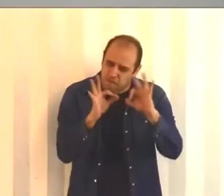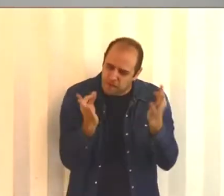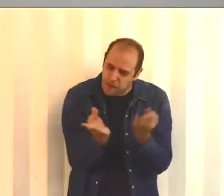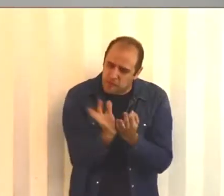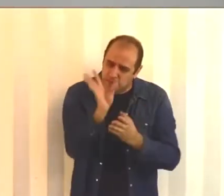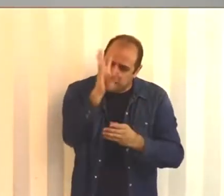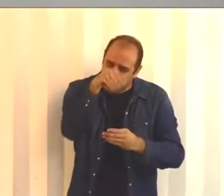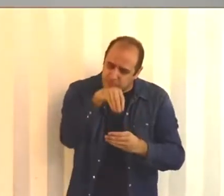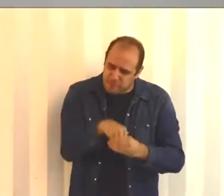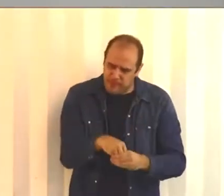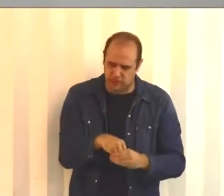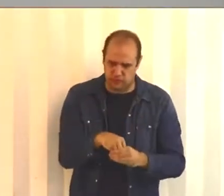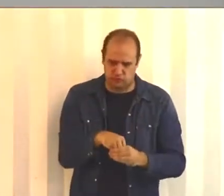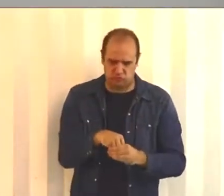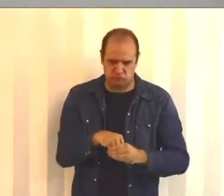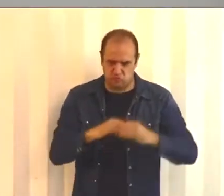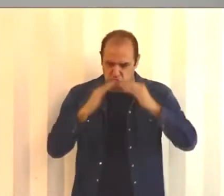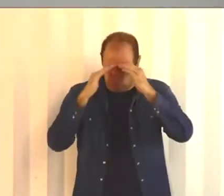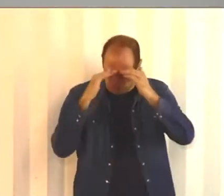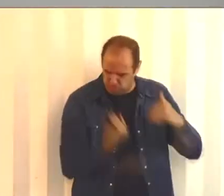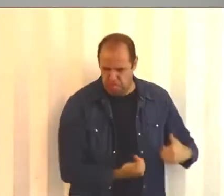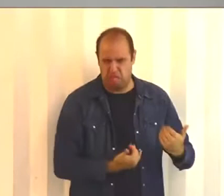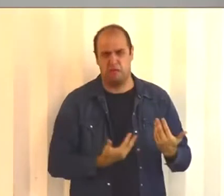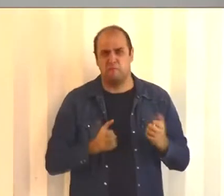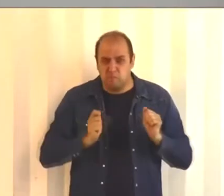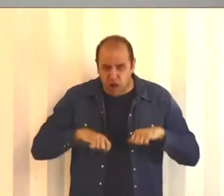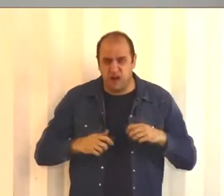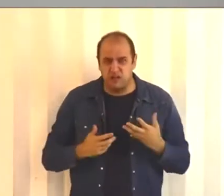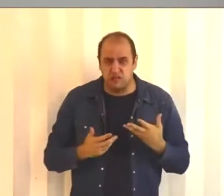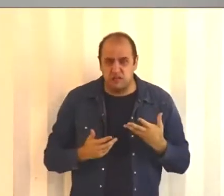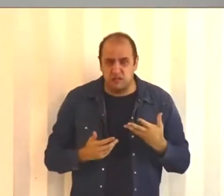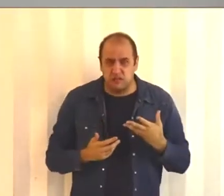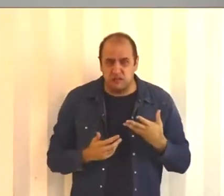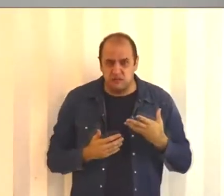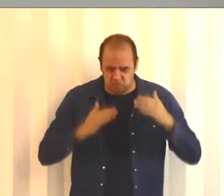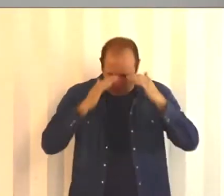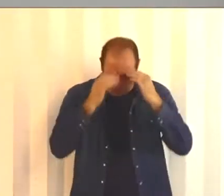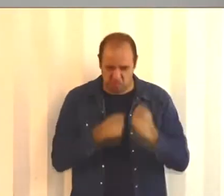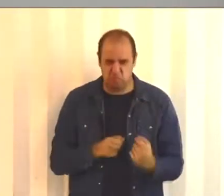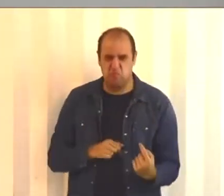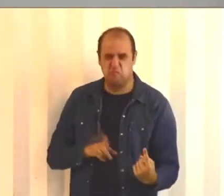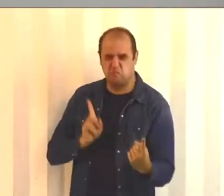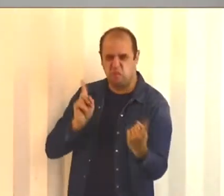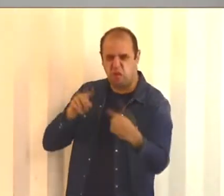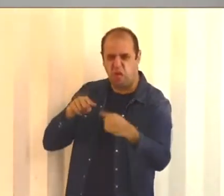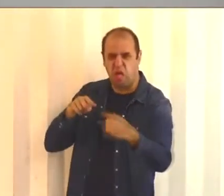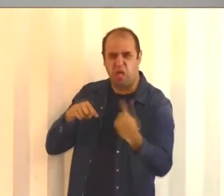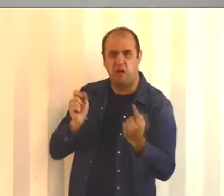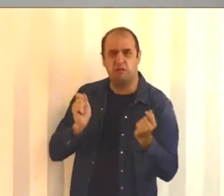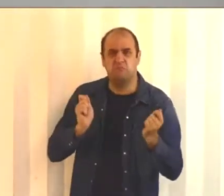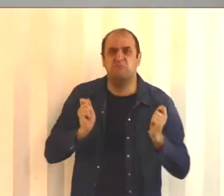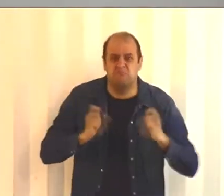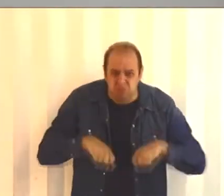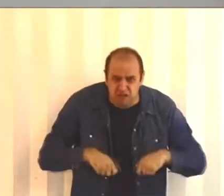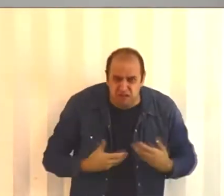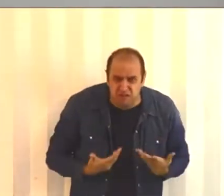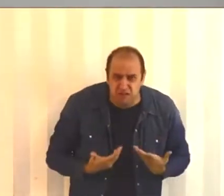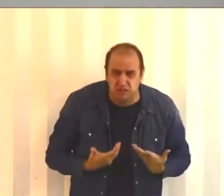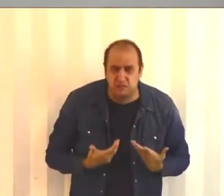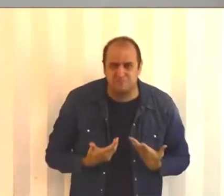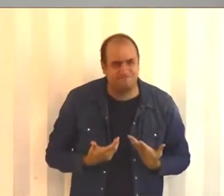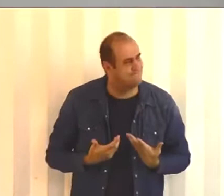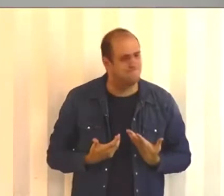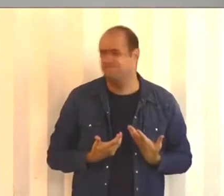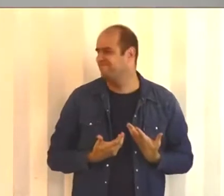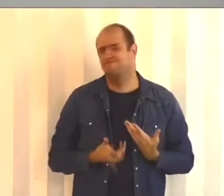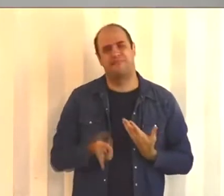famílias a desonra, a desobediência, a ofensa aos pais? A resposta é